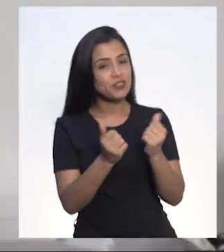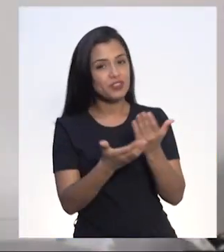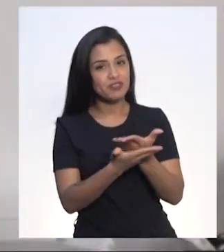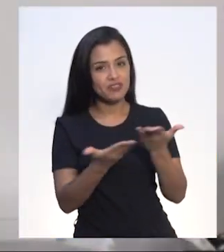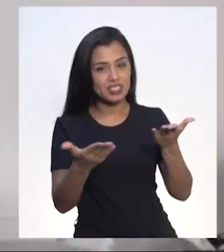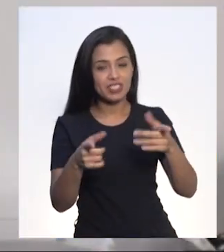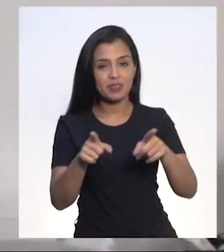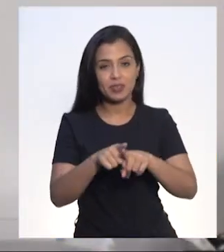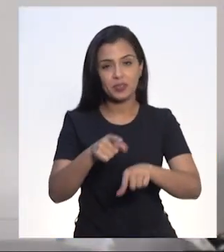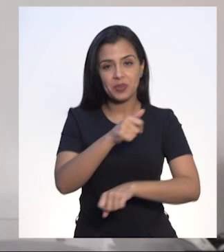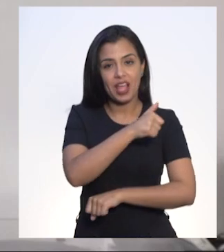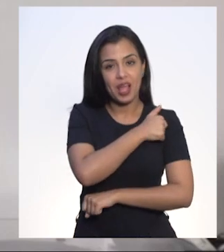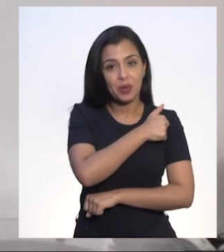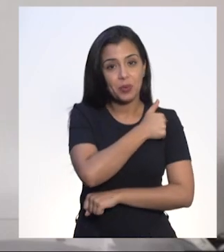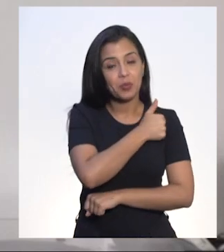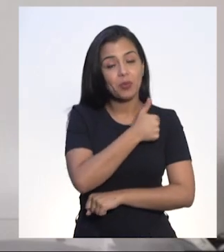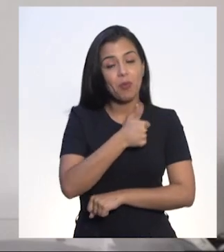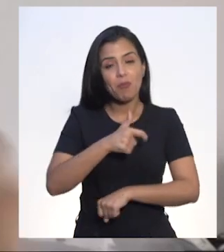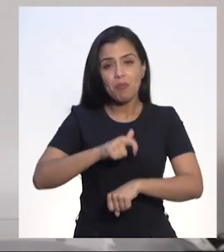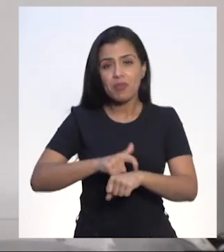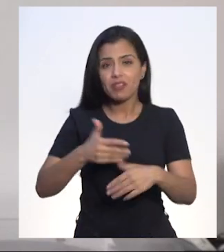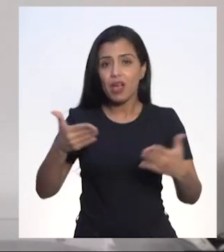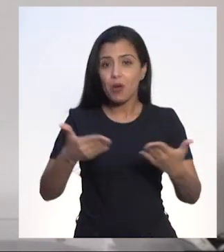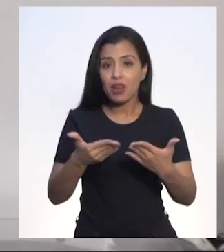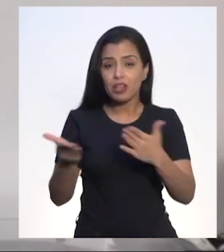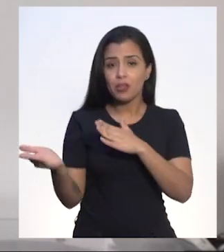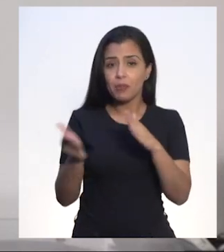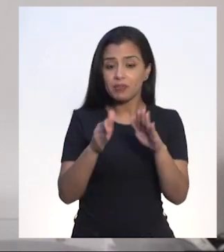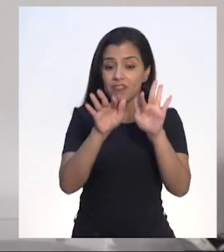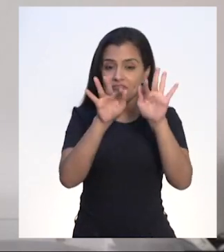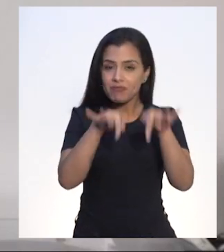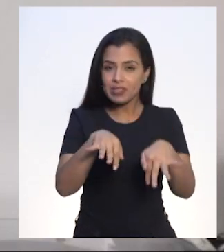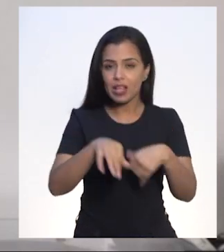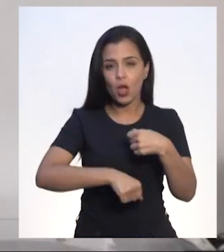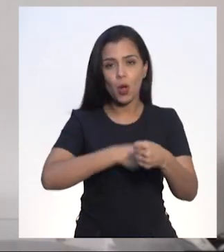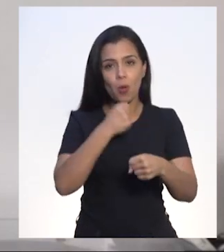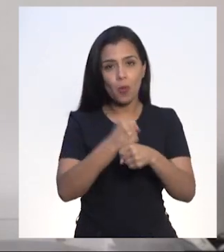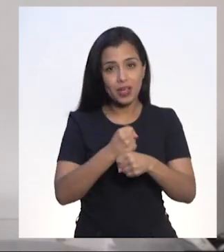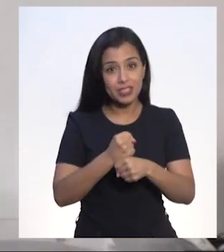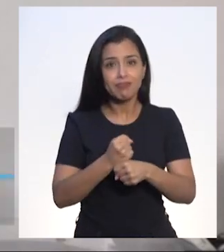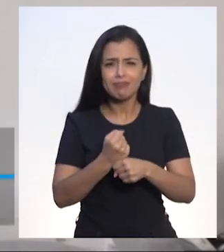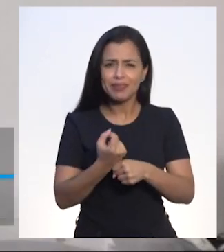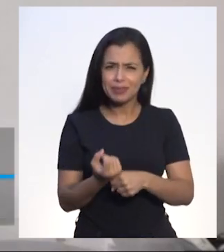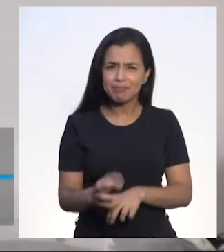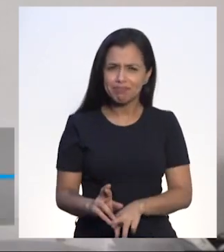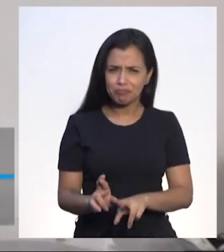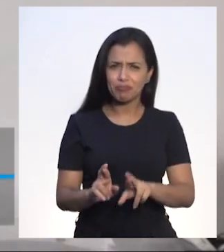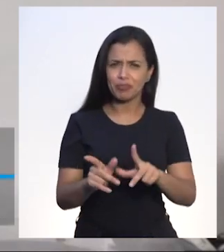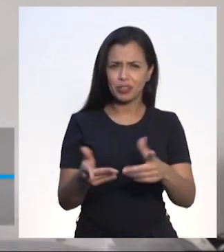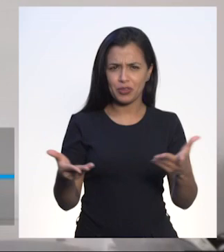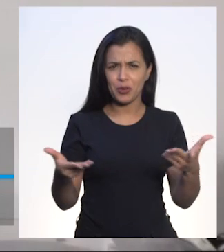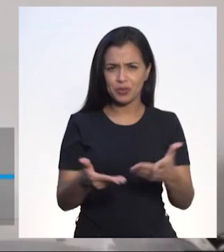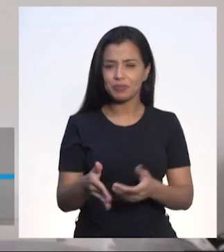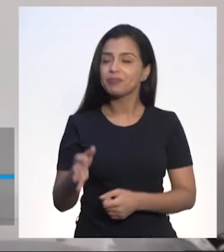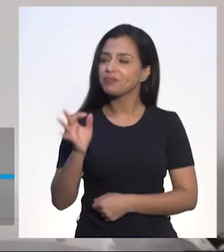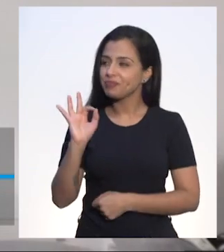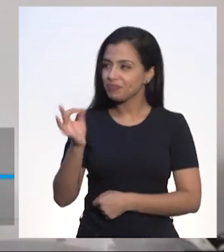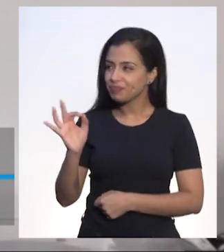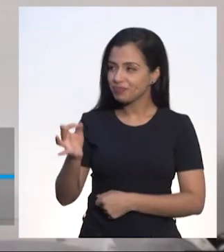com os estudantes, nesse momento de finalização desse ano letivo tão diferente, É